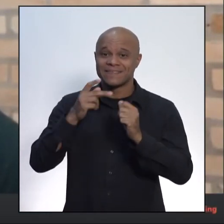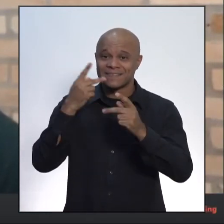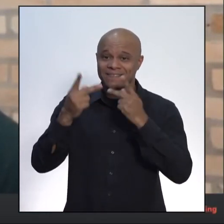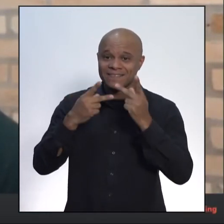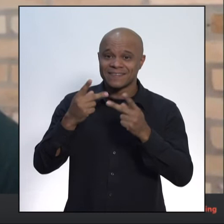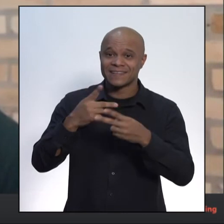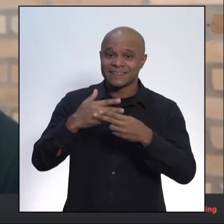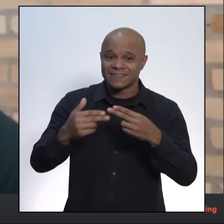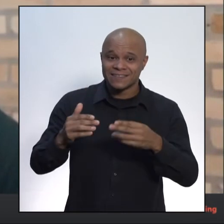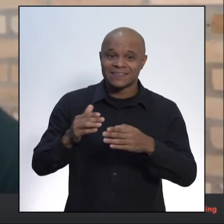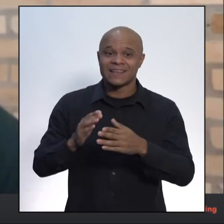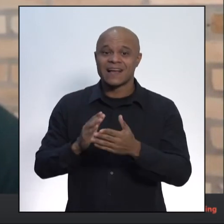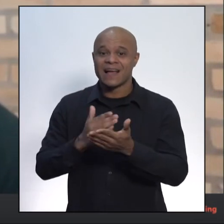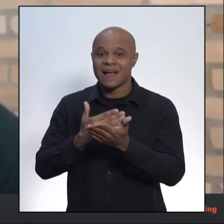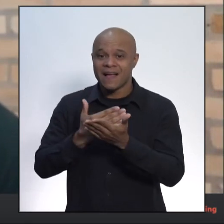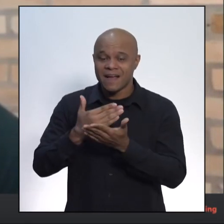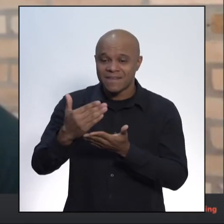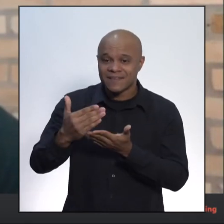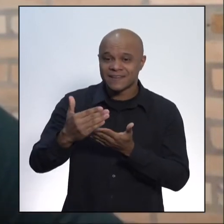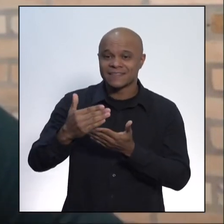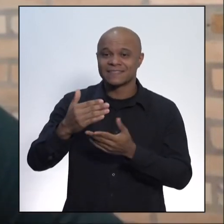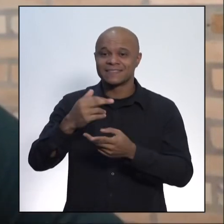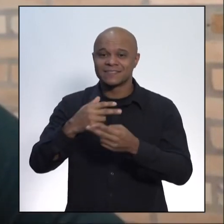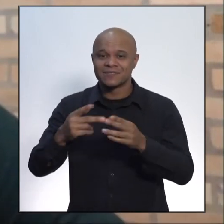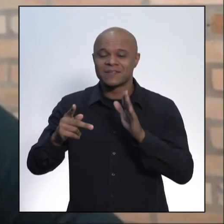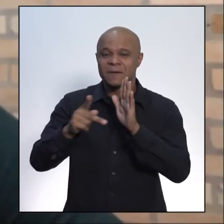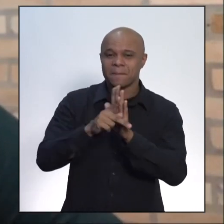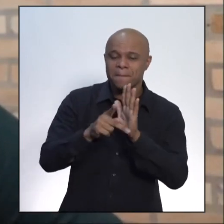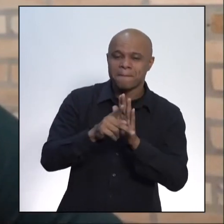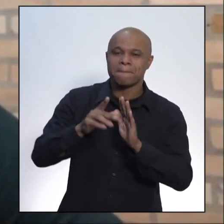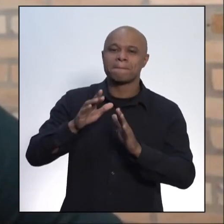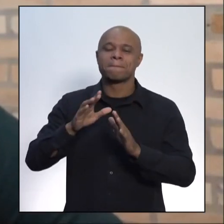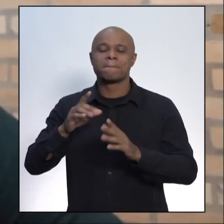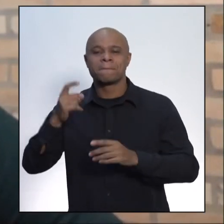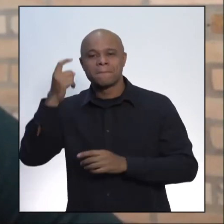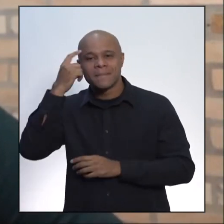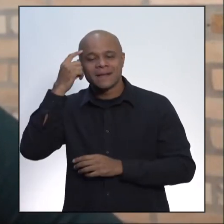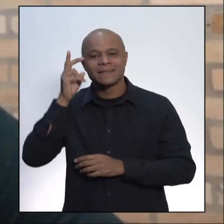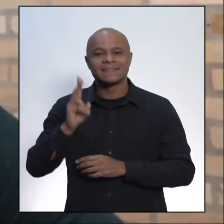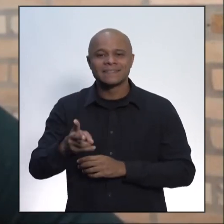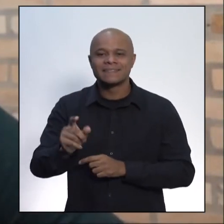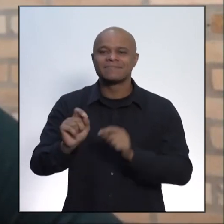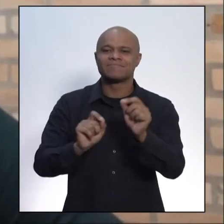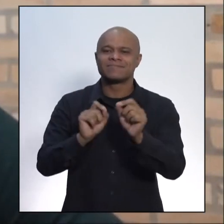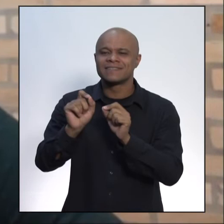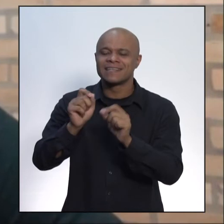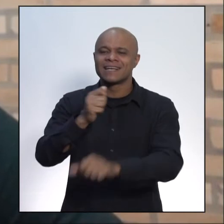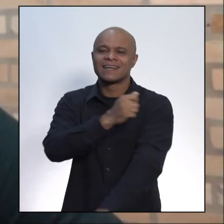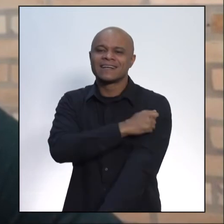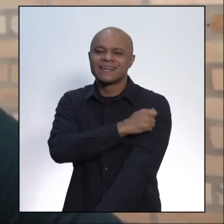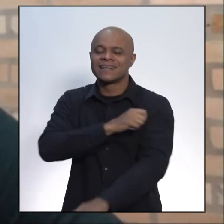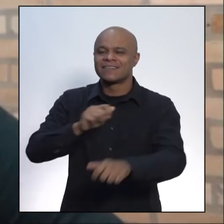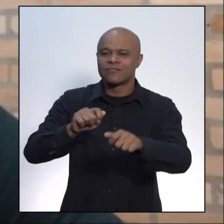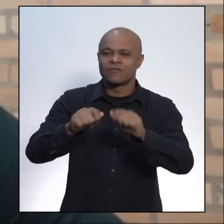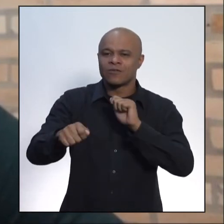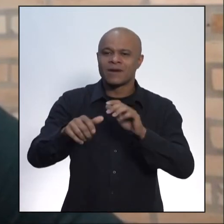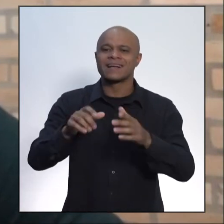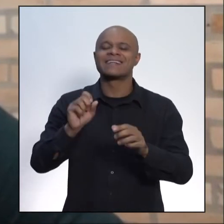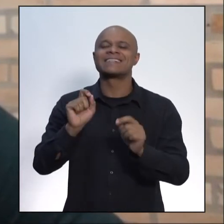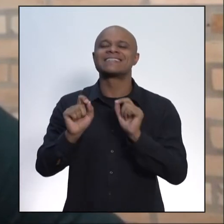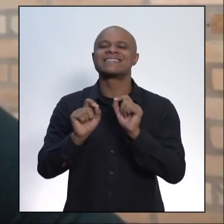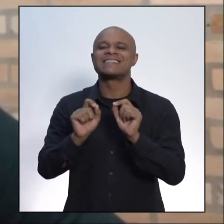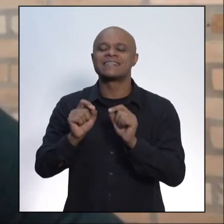partir de orientações, a partir desses princípios, né? Acho que pensar sempre quem é o aluno que eu quero formar. Né? Quais são